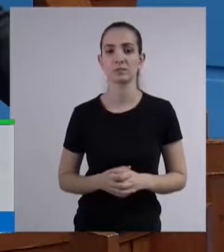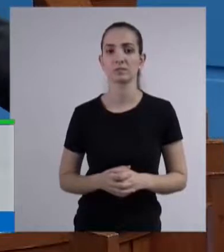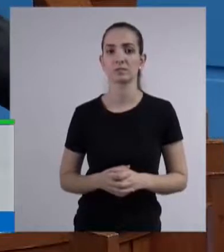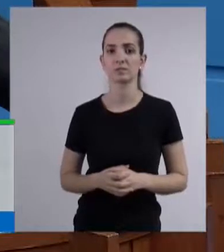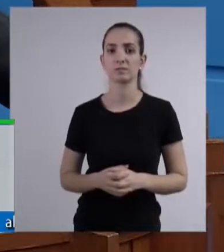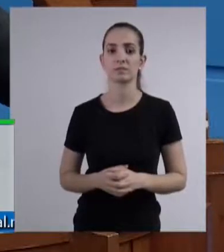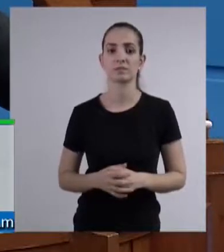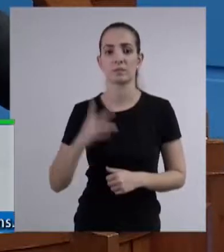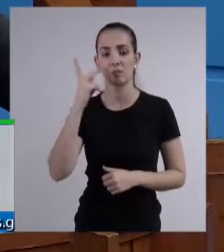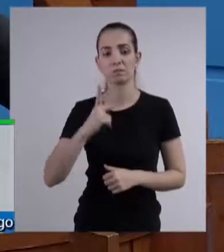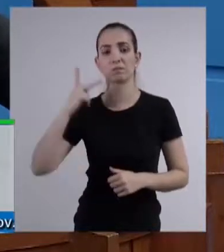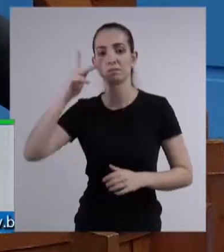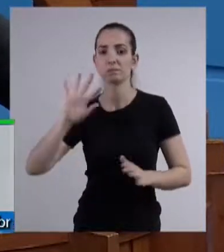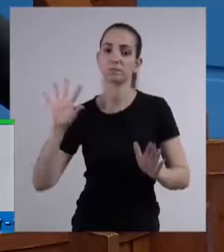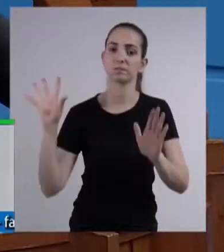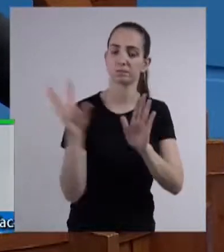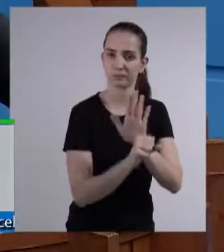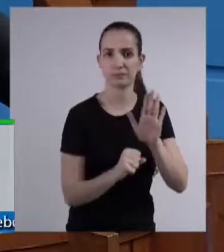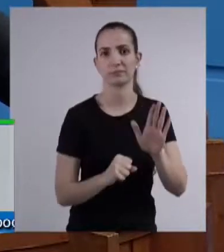golpista.